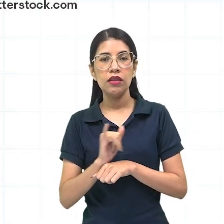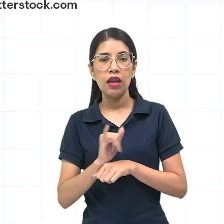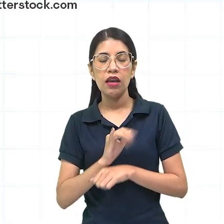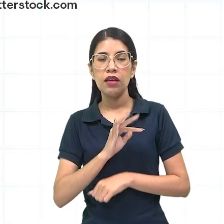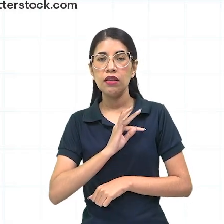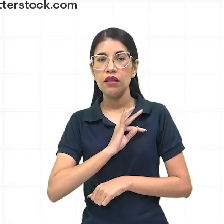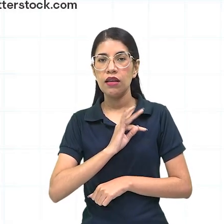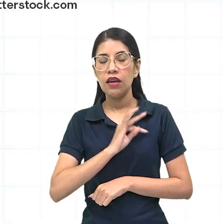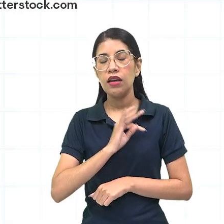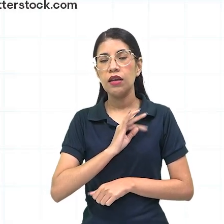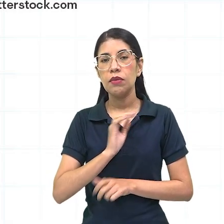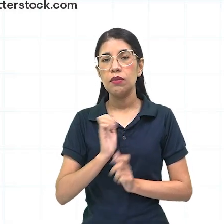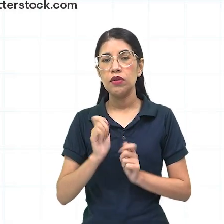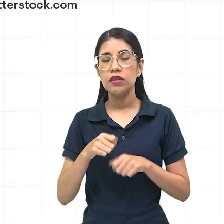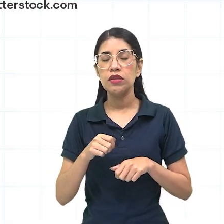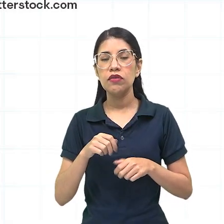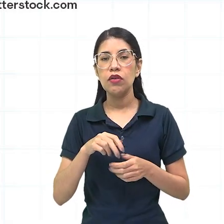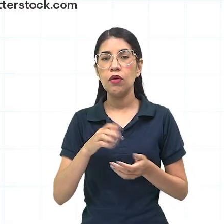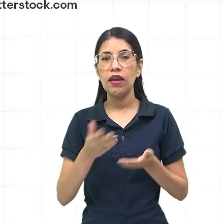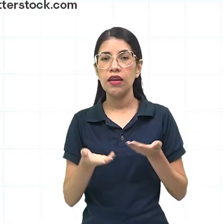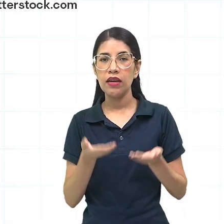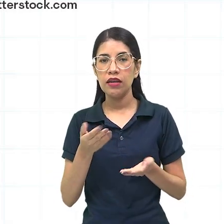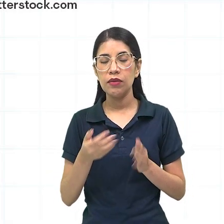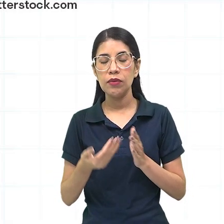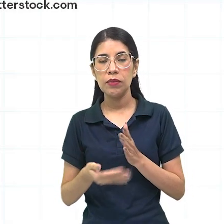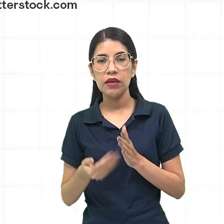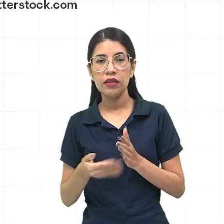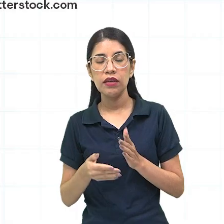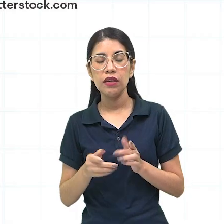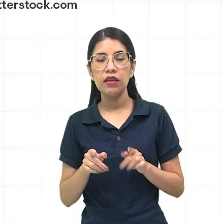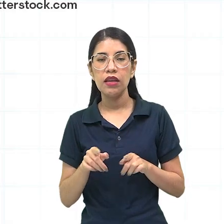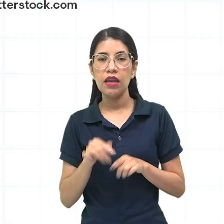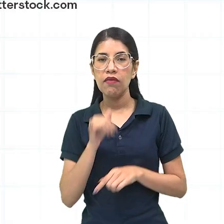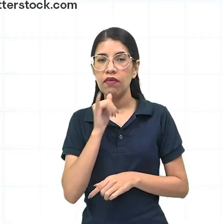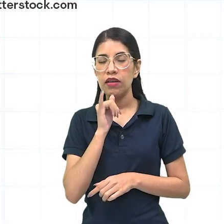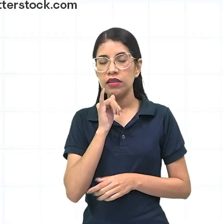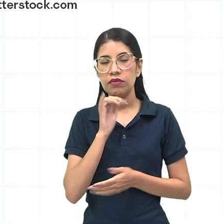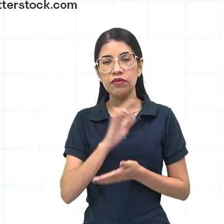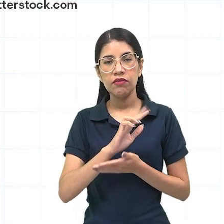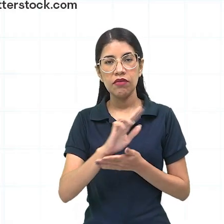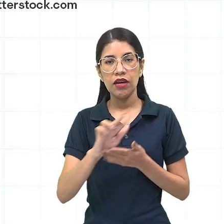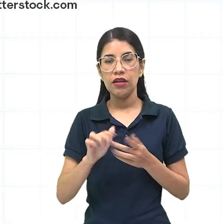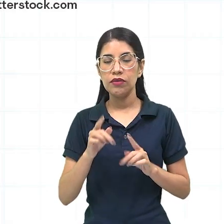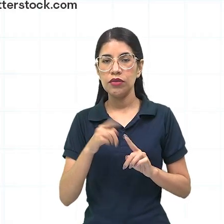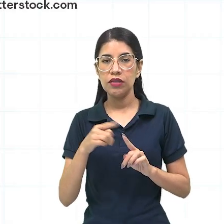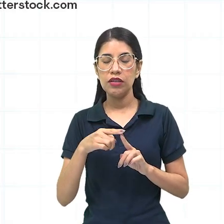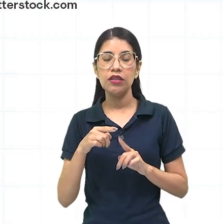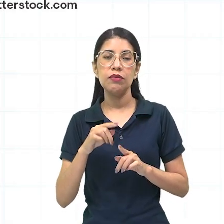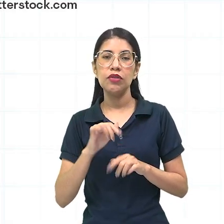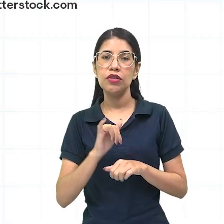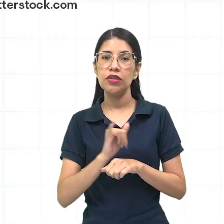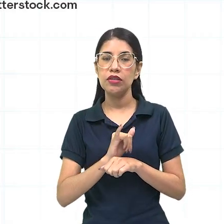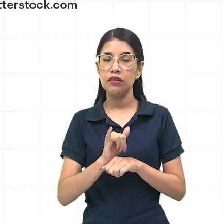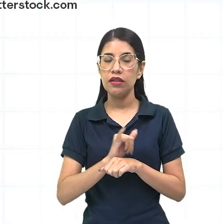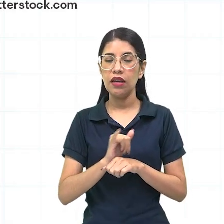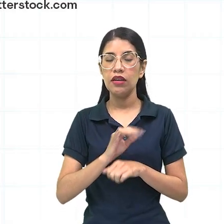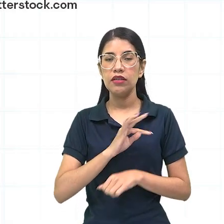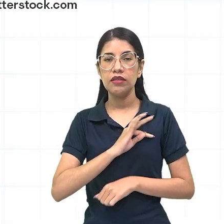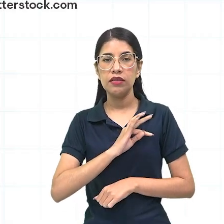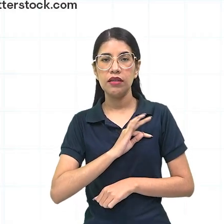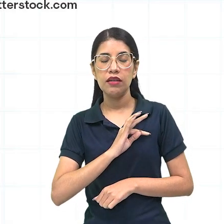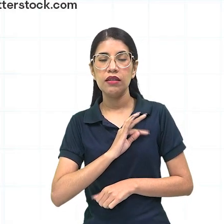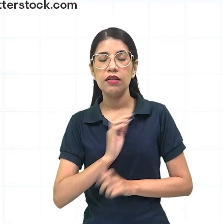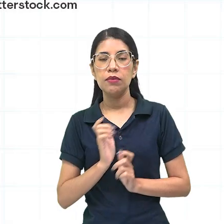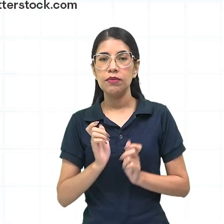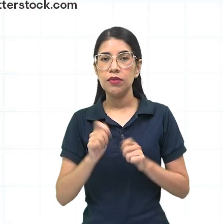para desequilibrar e para imobilizar, ou seja, chaves de braço, chaves de perna, tudo